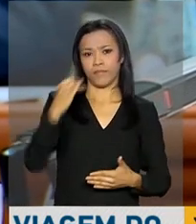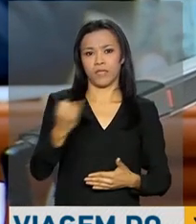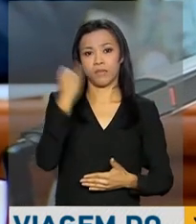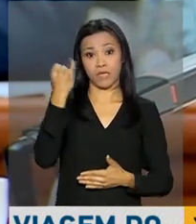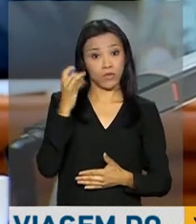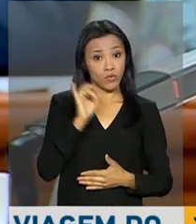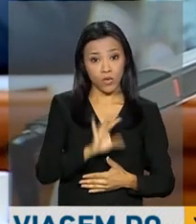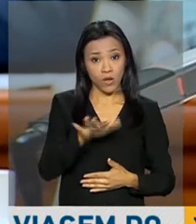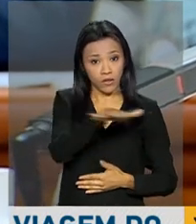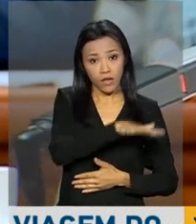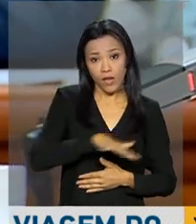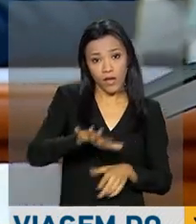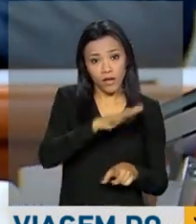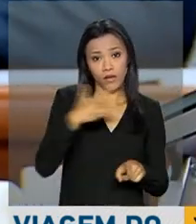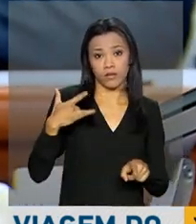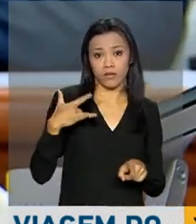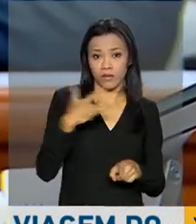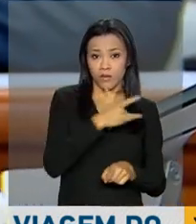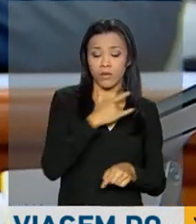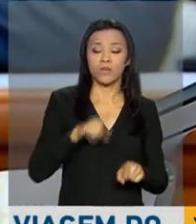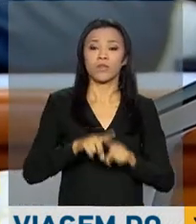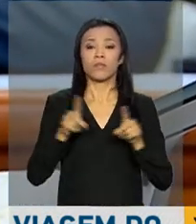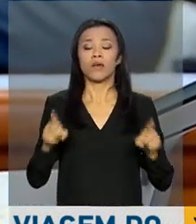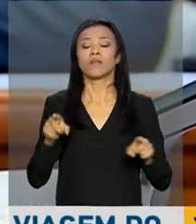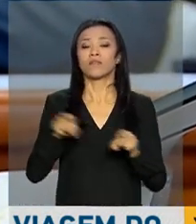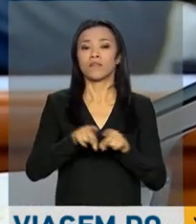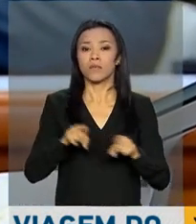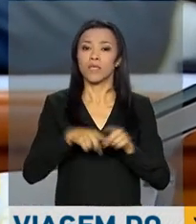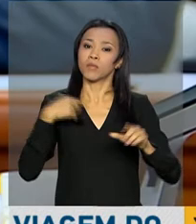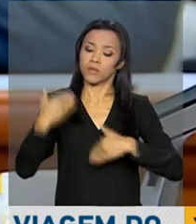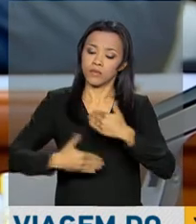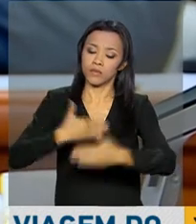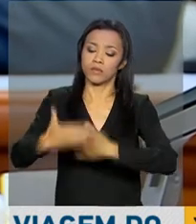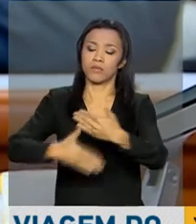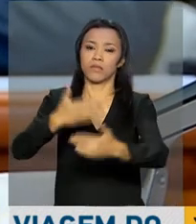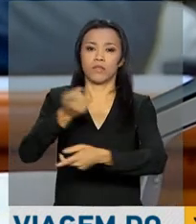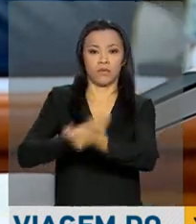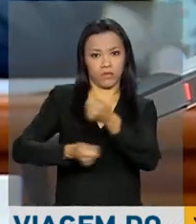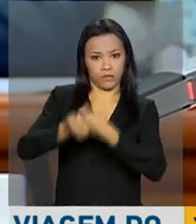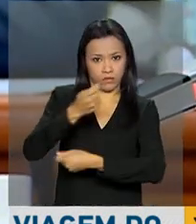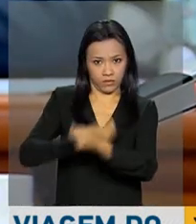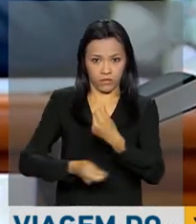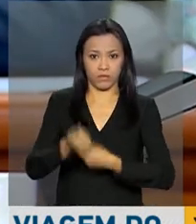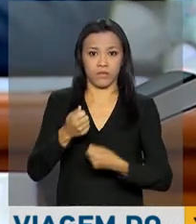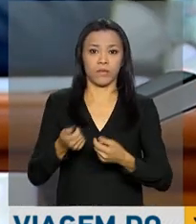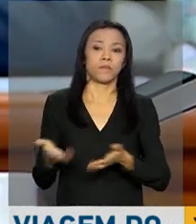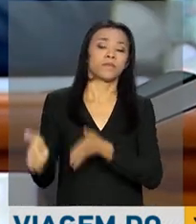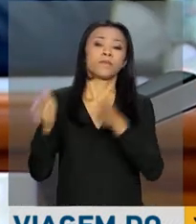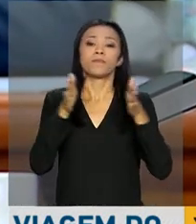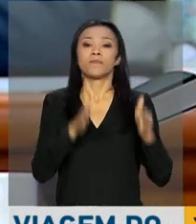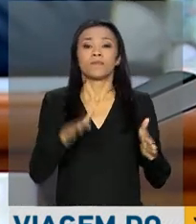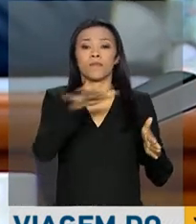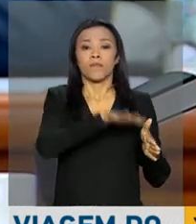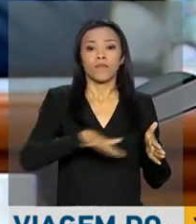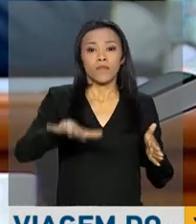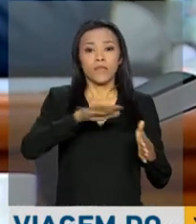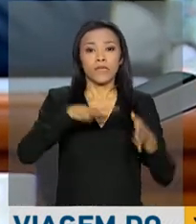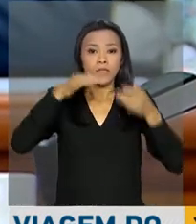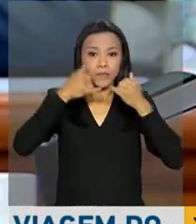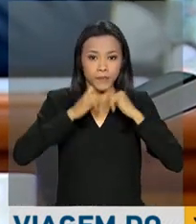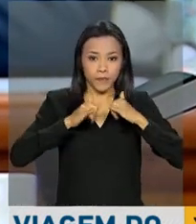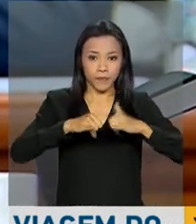saúde, mas para o progresso econômico como um todo. Na área energética,